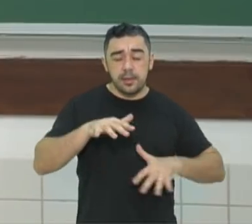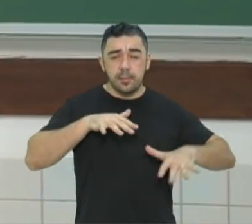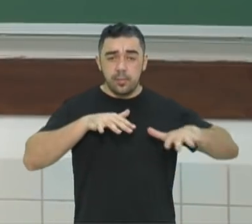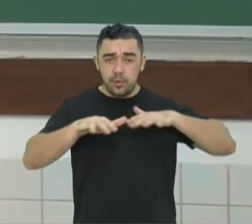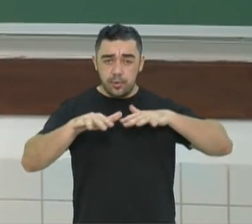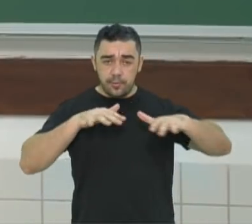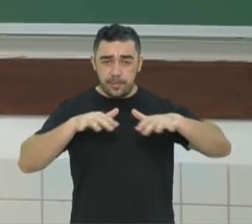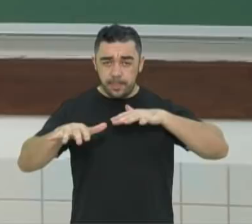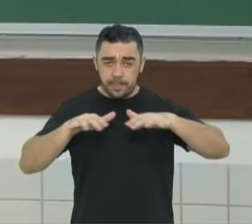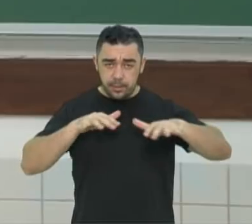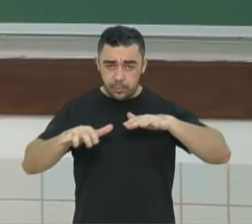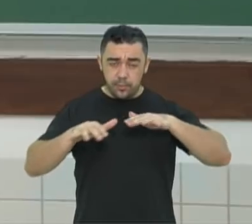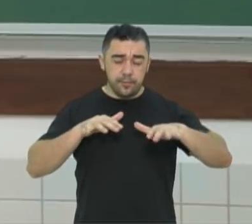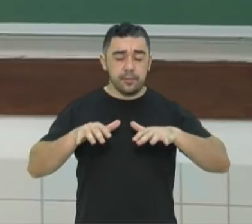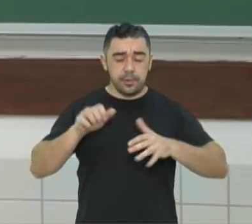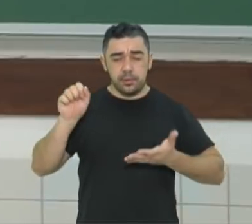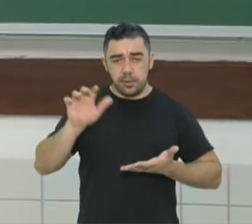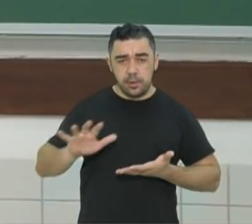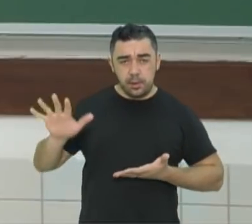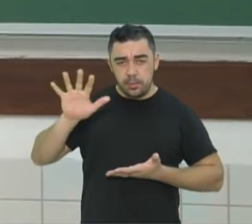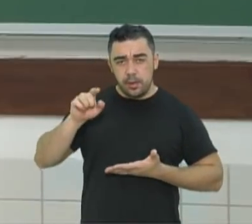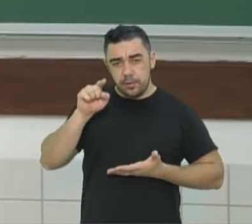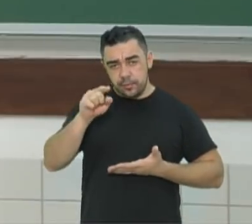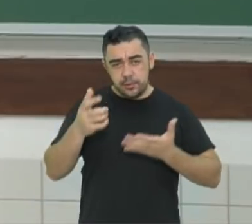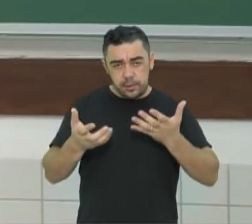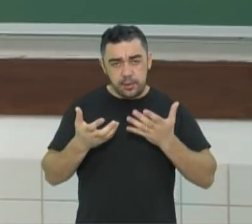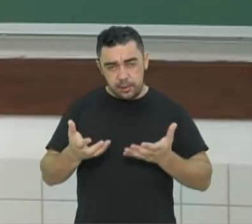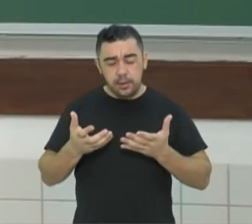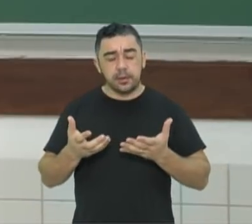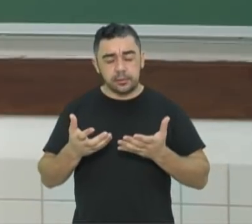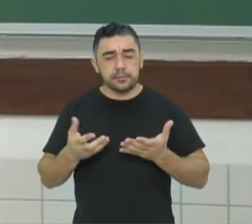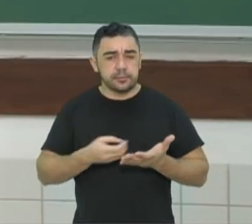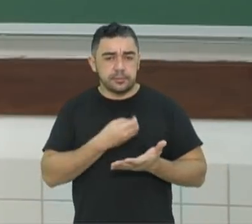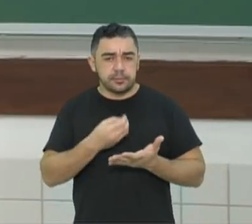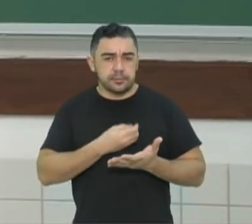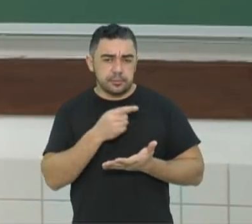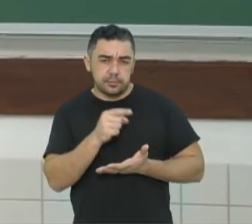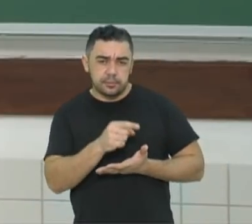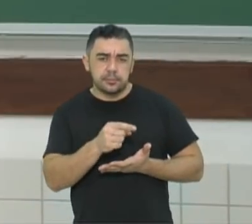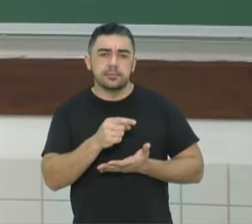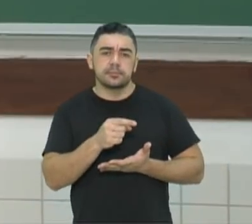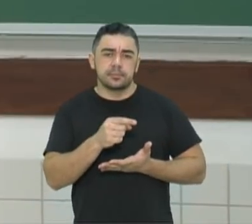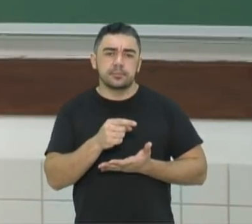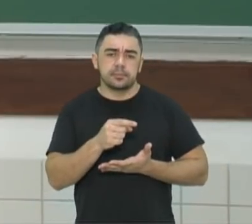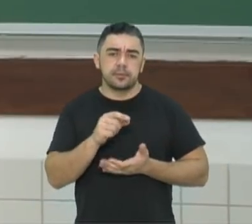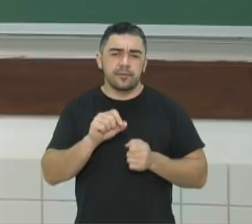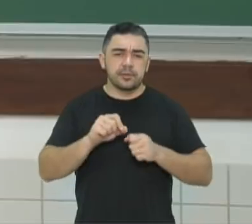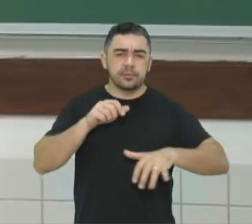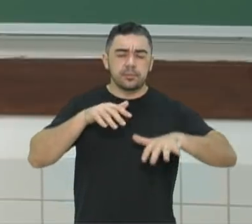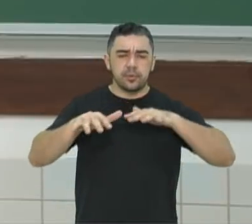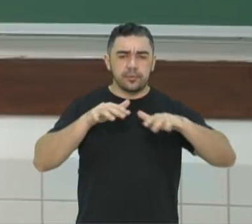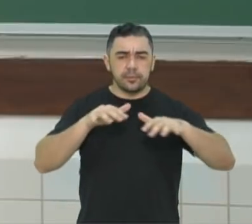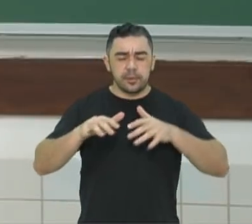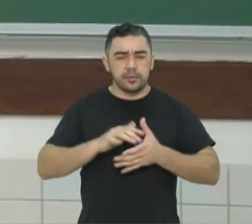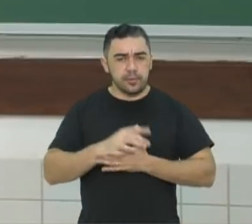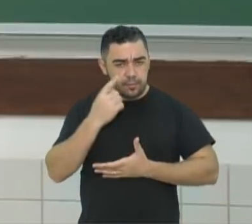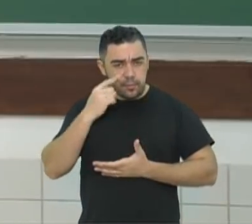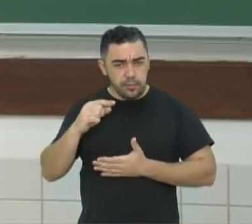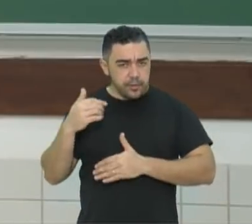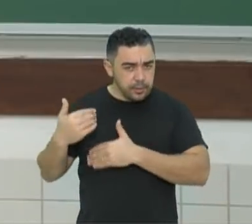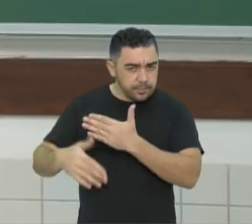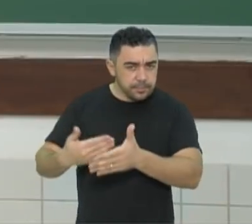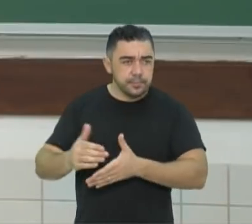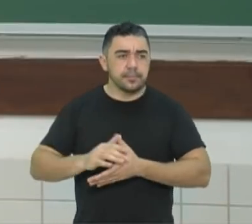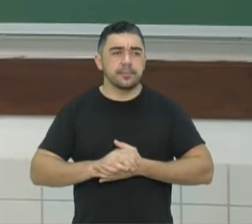movimento da imagem que você quer. Então, dar vida a ela, dar movimento a ela, que nós vamos ver mais para